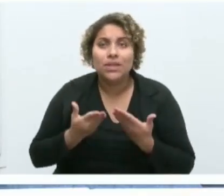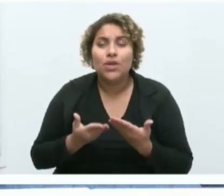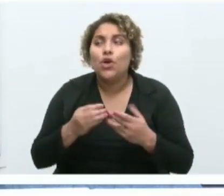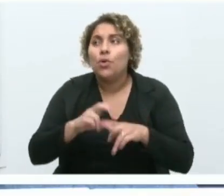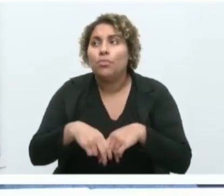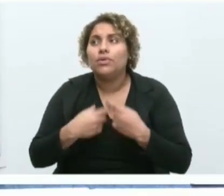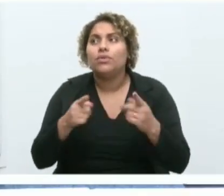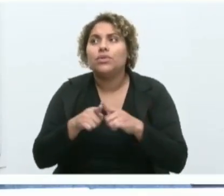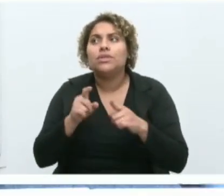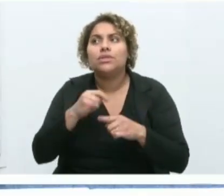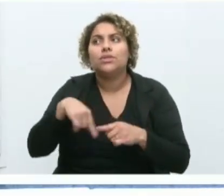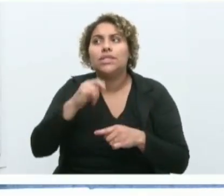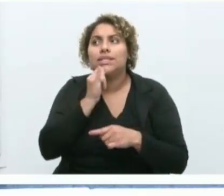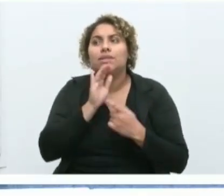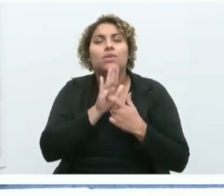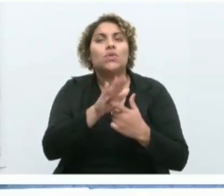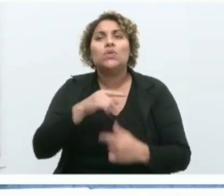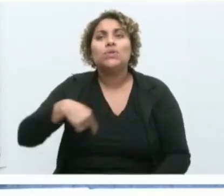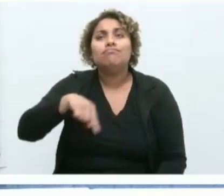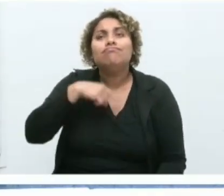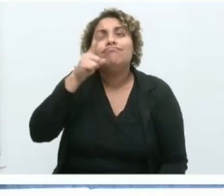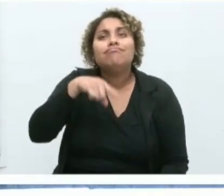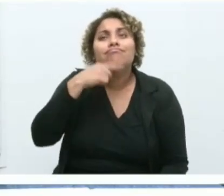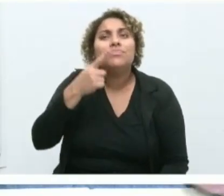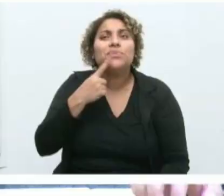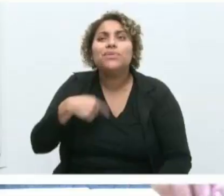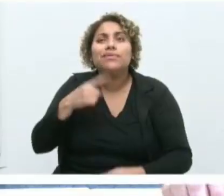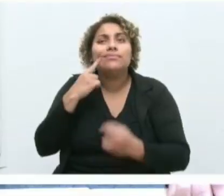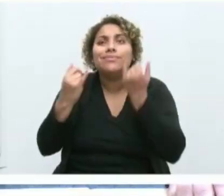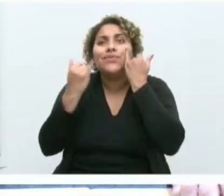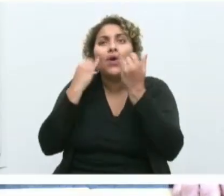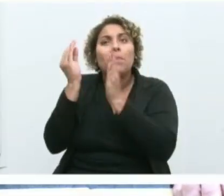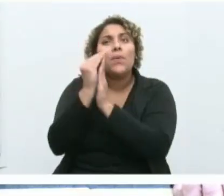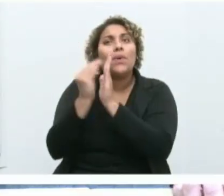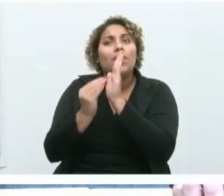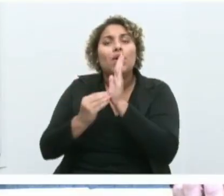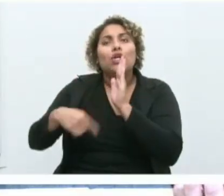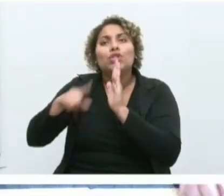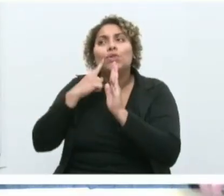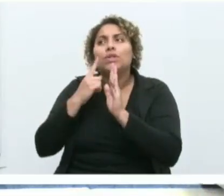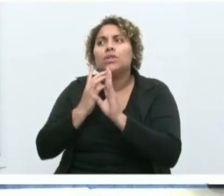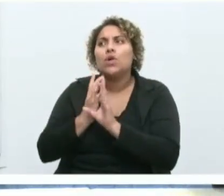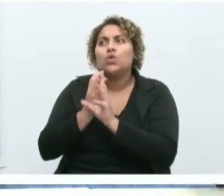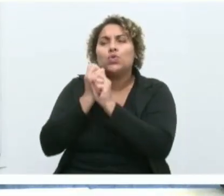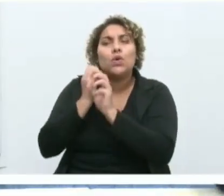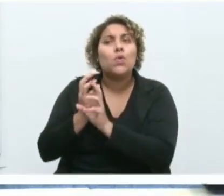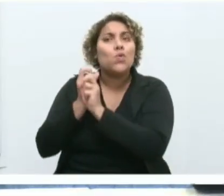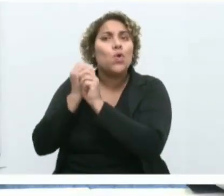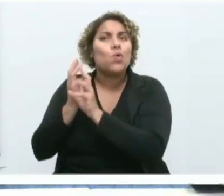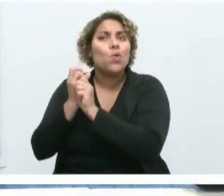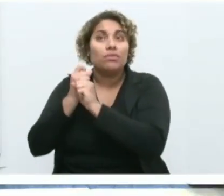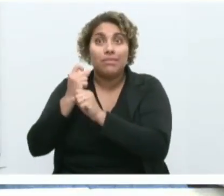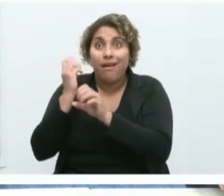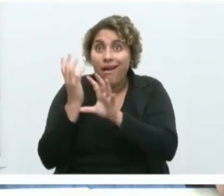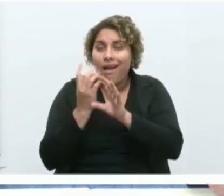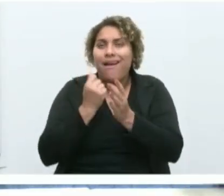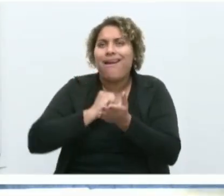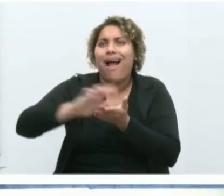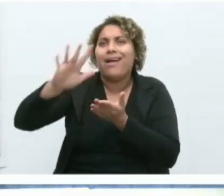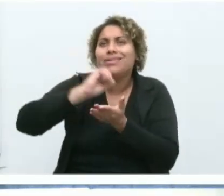15 milhões, por exemplo, a gente não consegue porque a gente só informa que a gente produz, né, de gasto com relação à